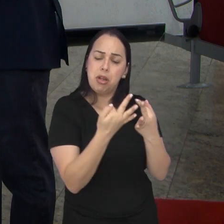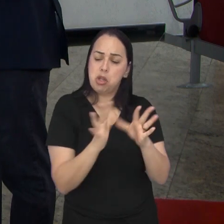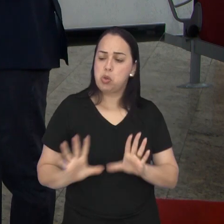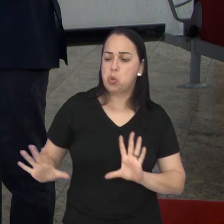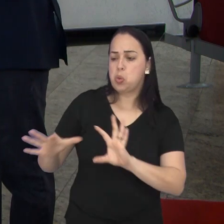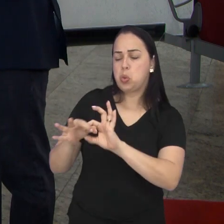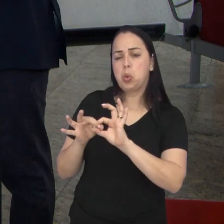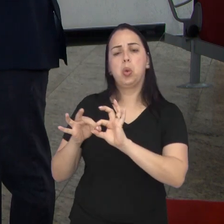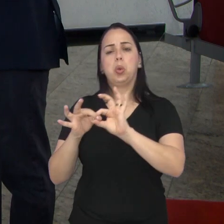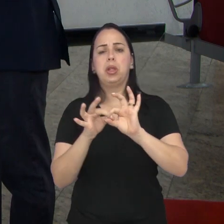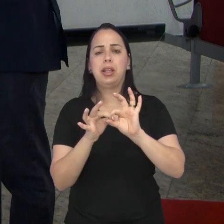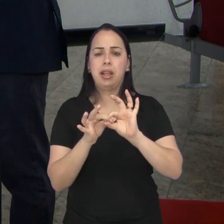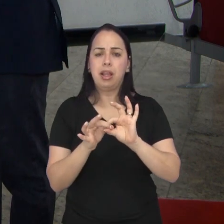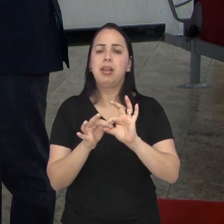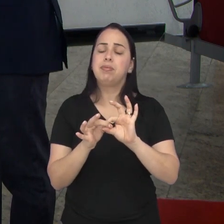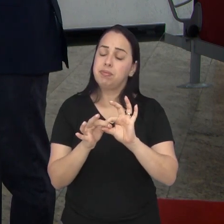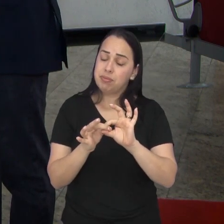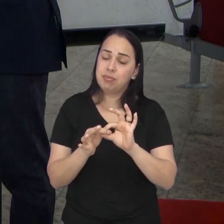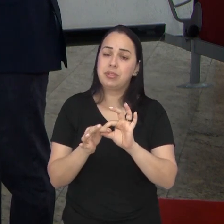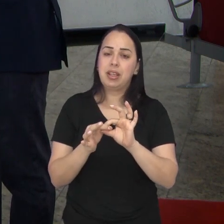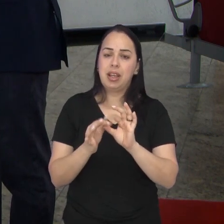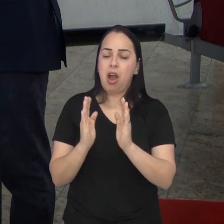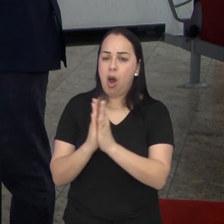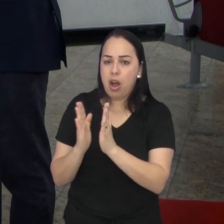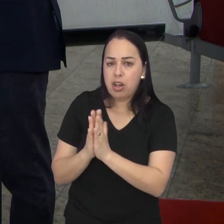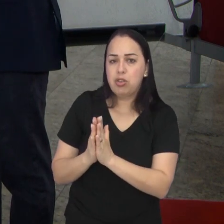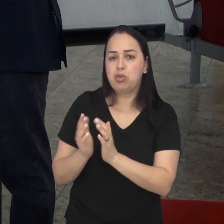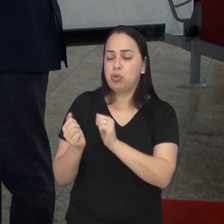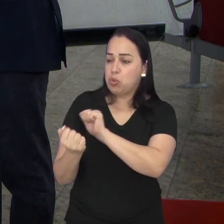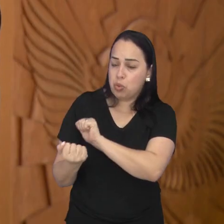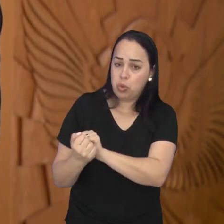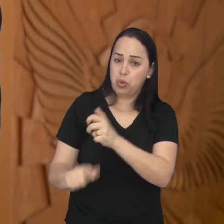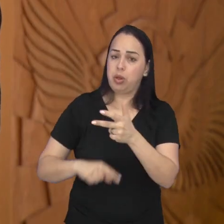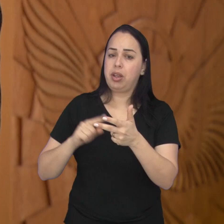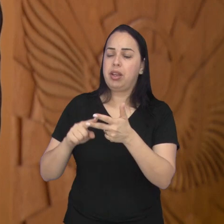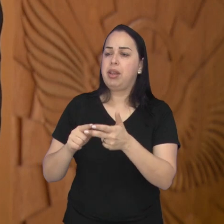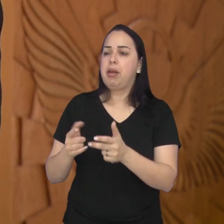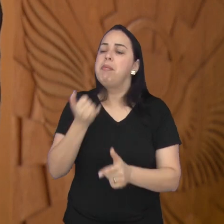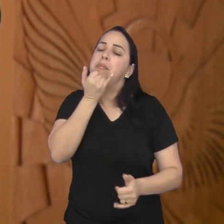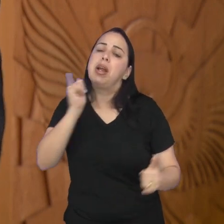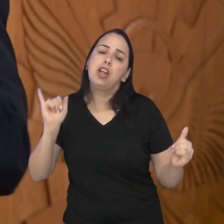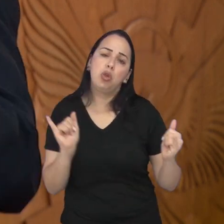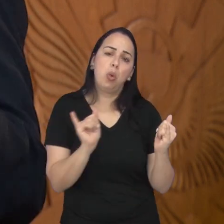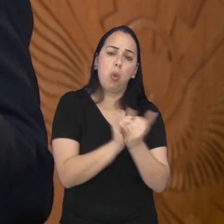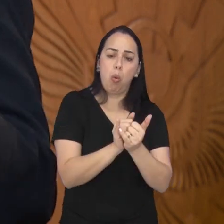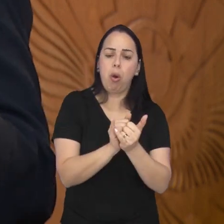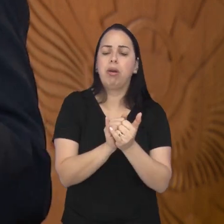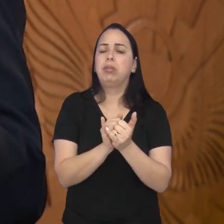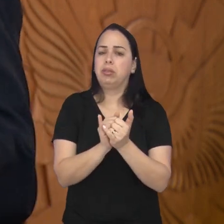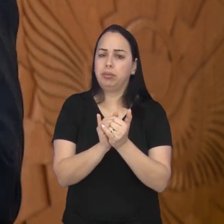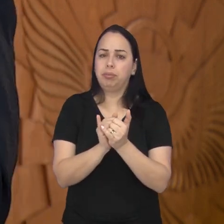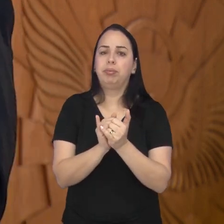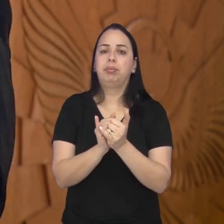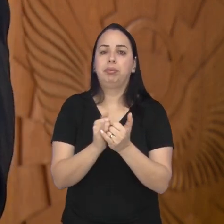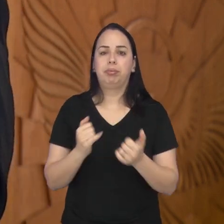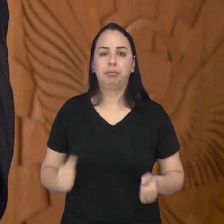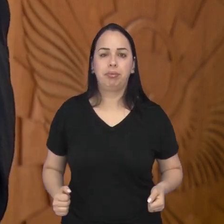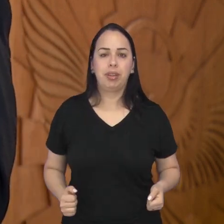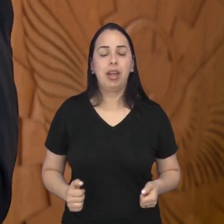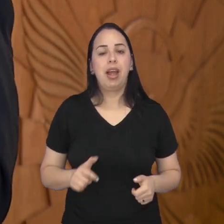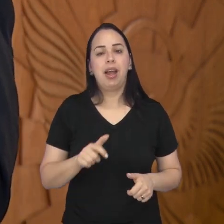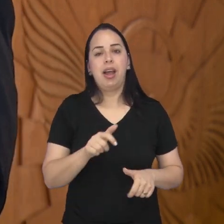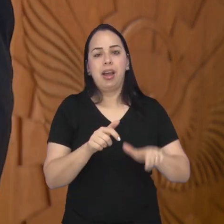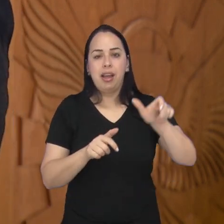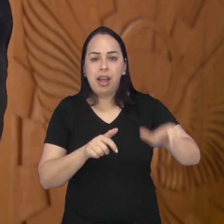juntam, as famílias rezam juntas, as famílias se reconciliam, pessoas se reconciliam nessa